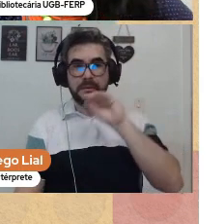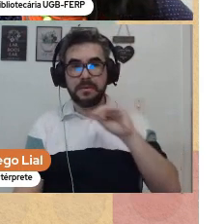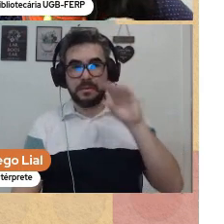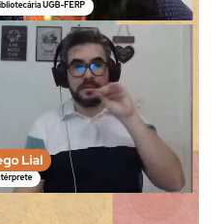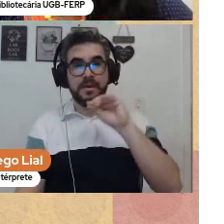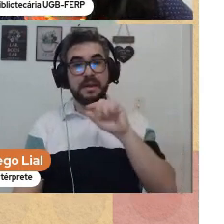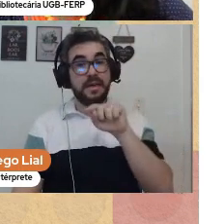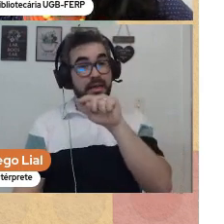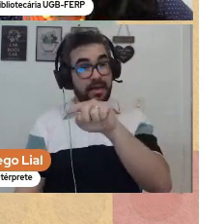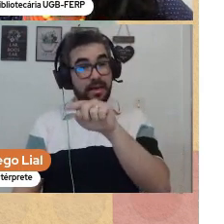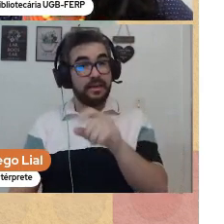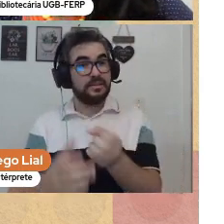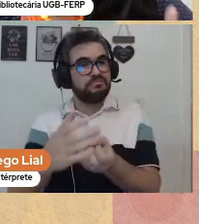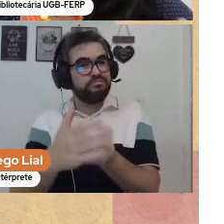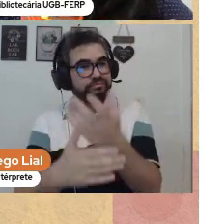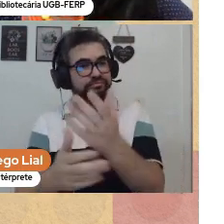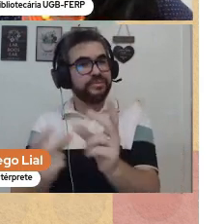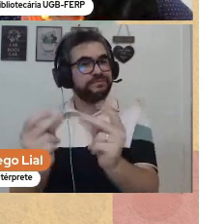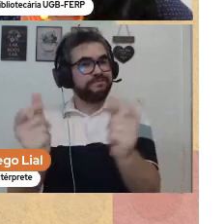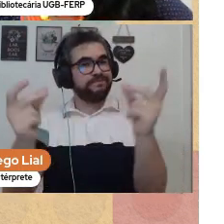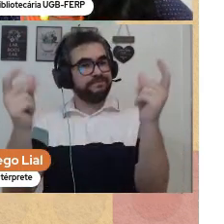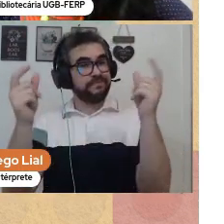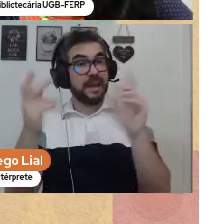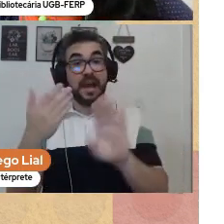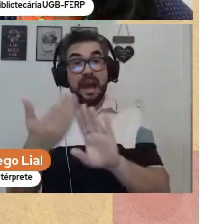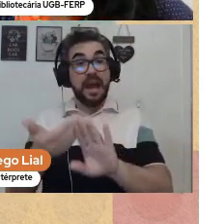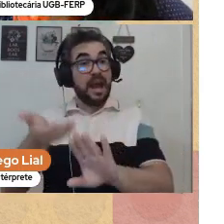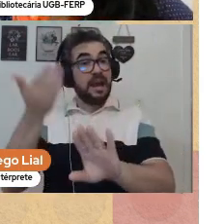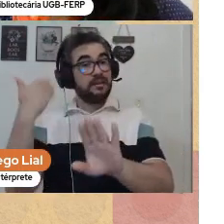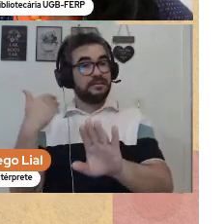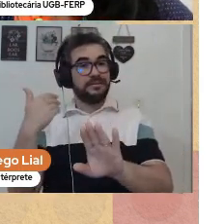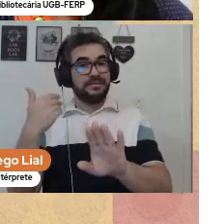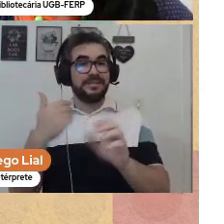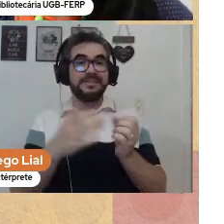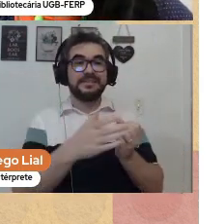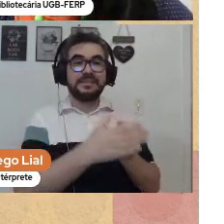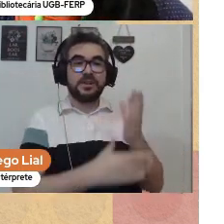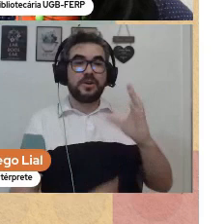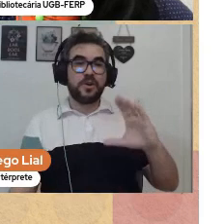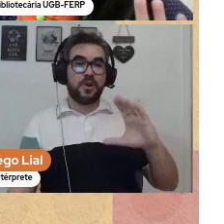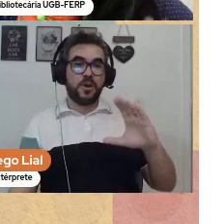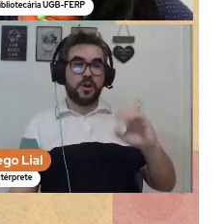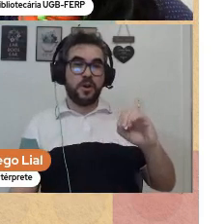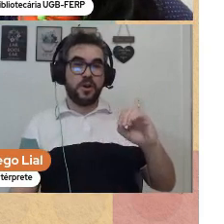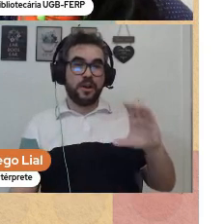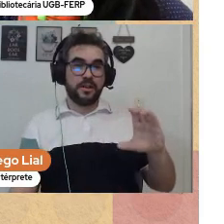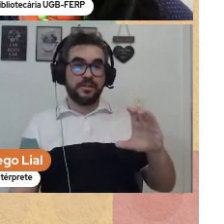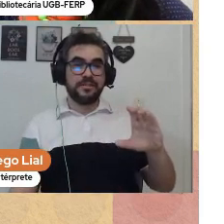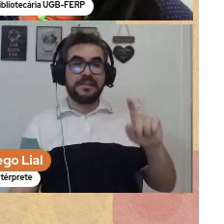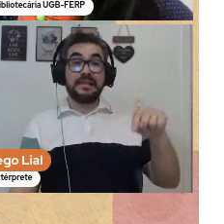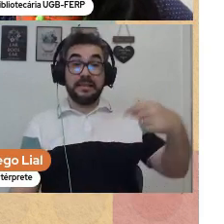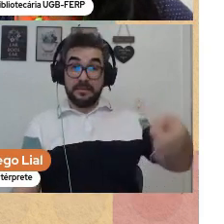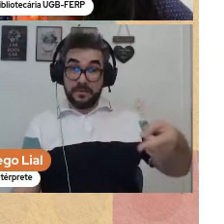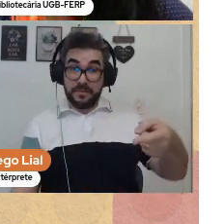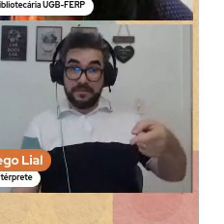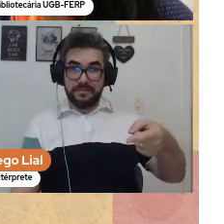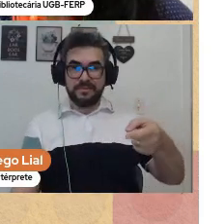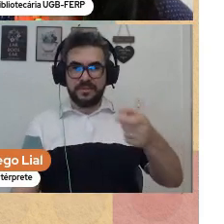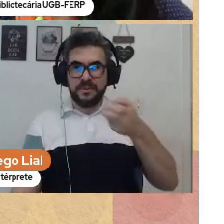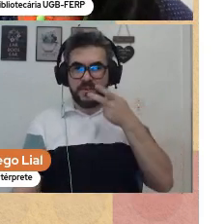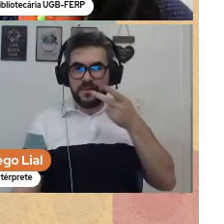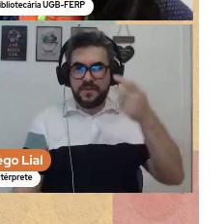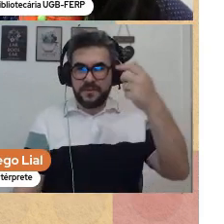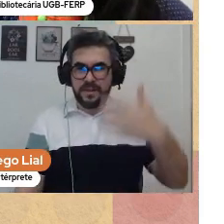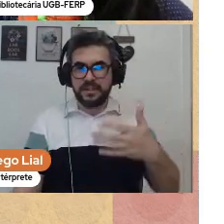eu falei, né? Eles existiram e tinham toda essa importância, esse olhar que o documento